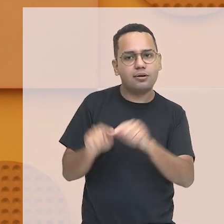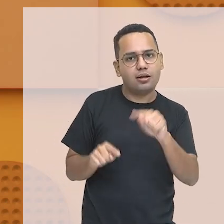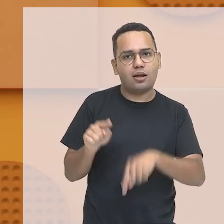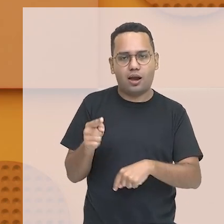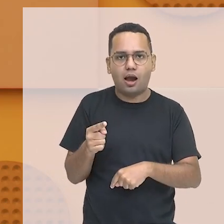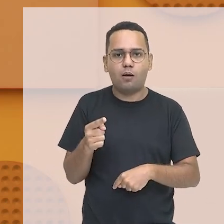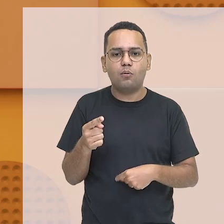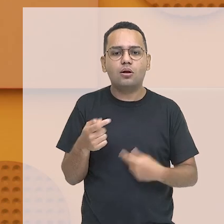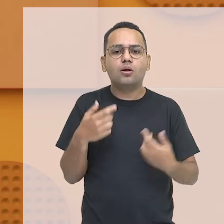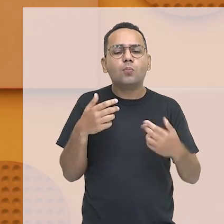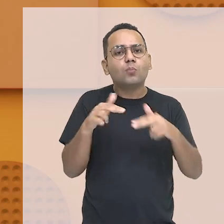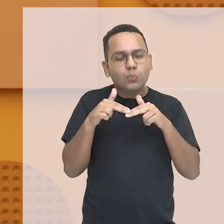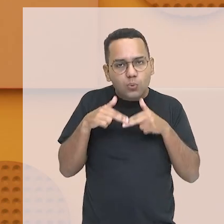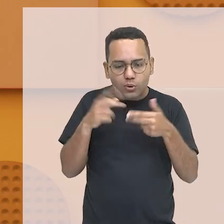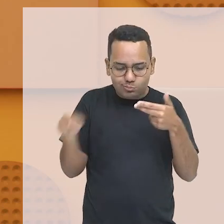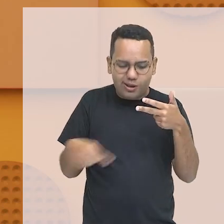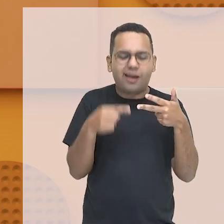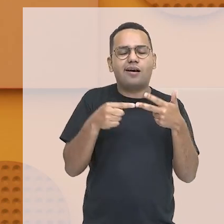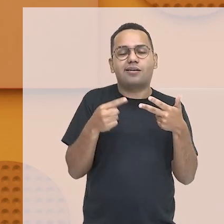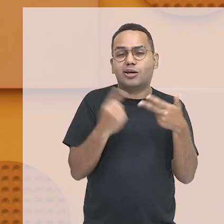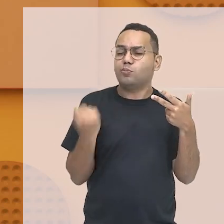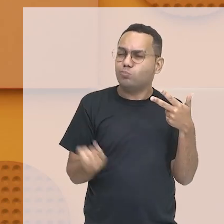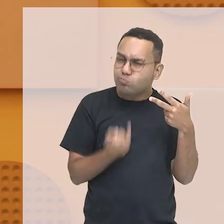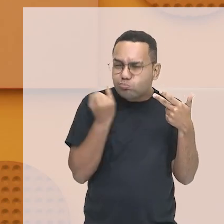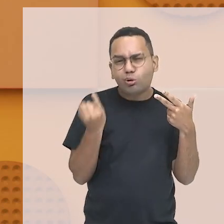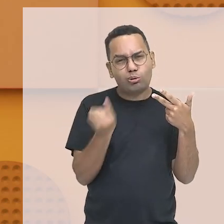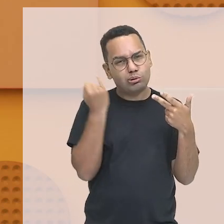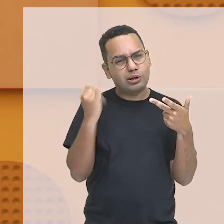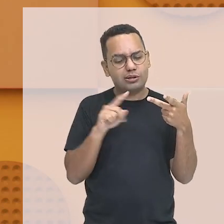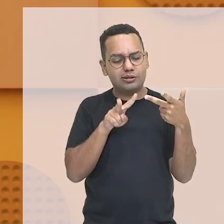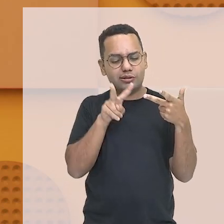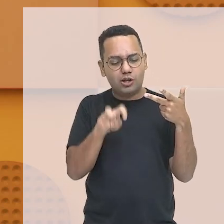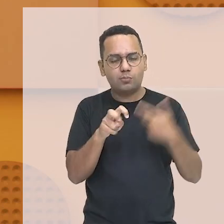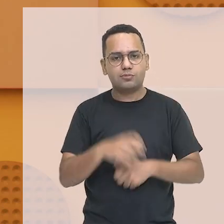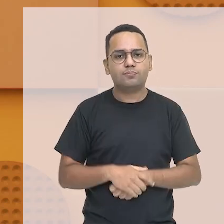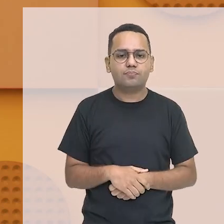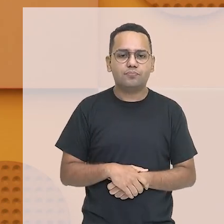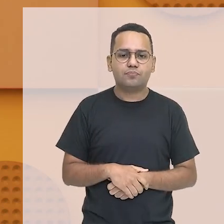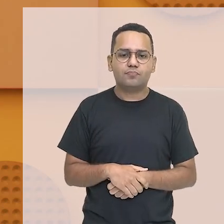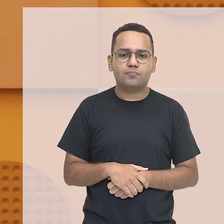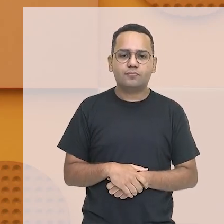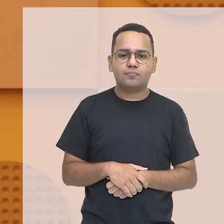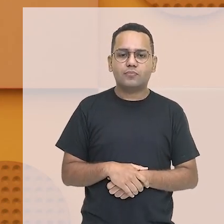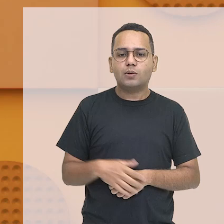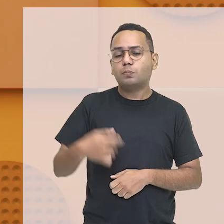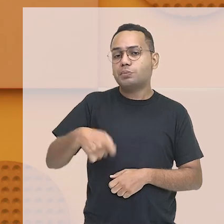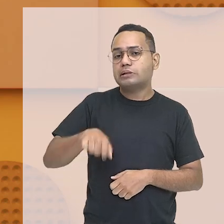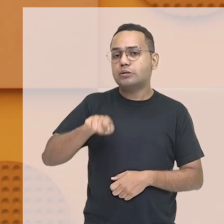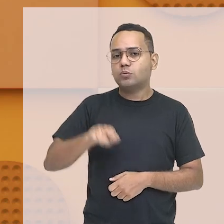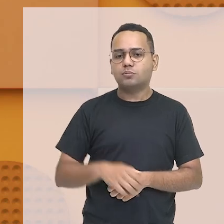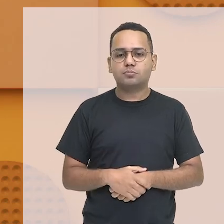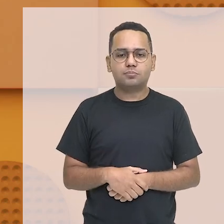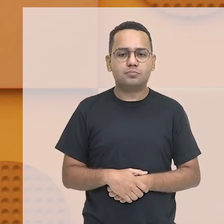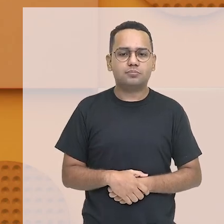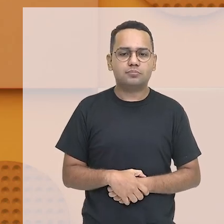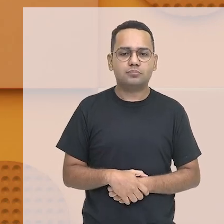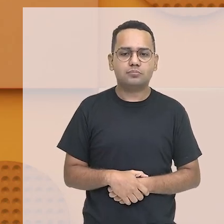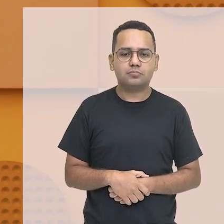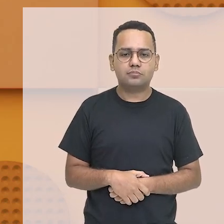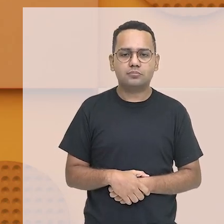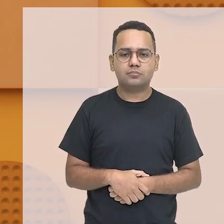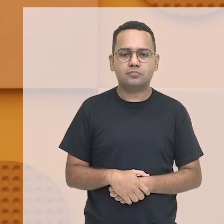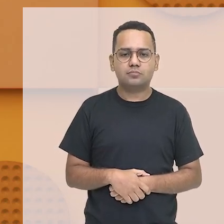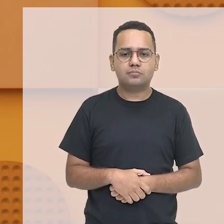a sustentabilidade realmente vai ser necessário e, consequentemente, é necessário ter esse cuidado em